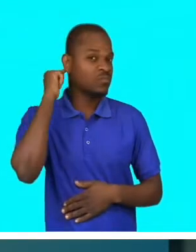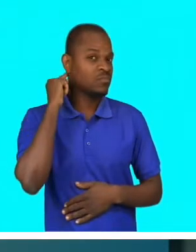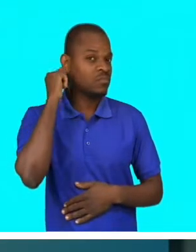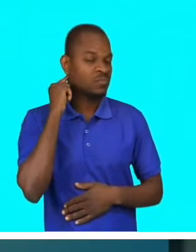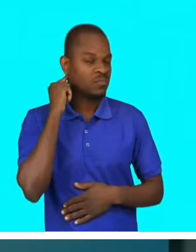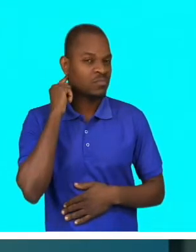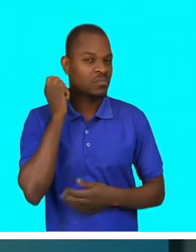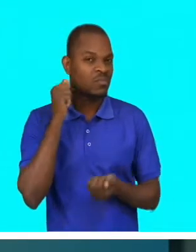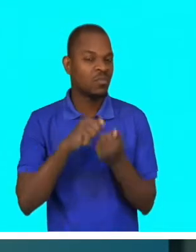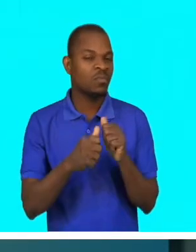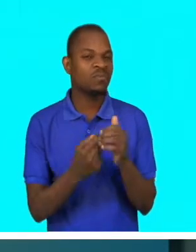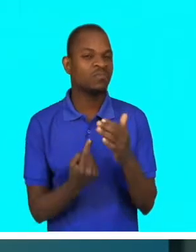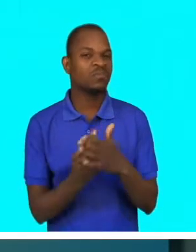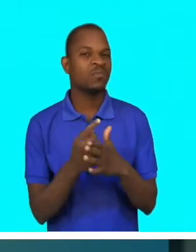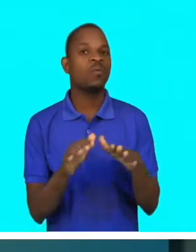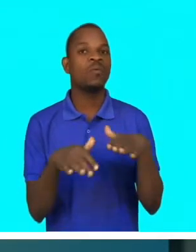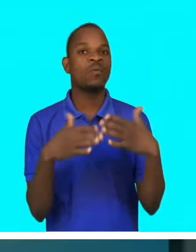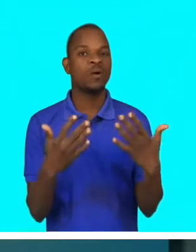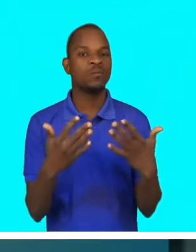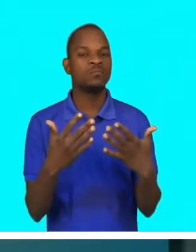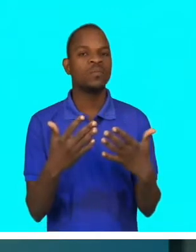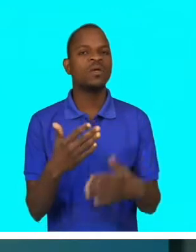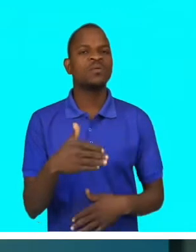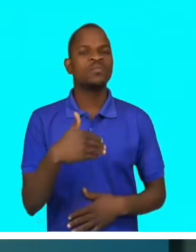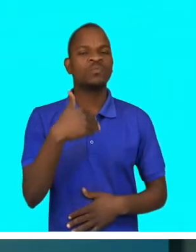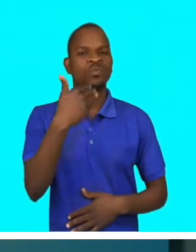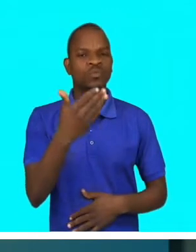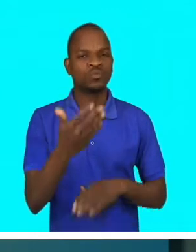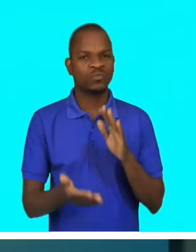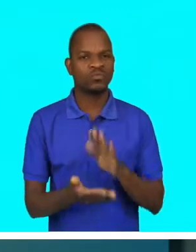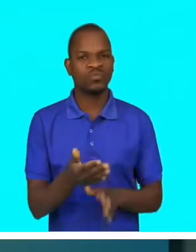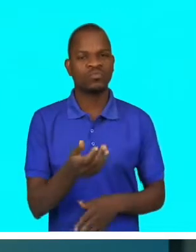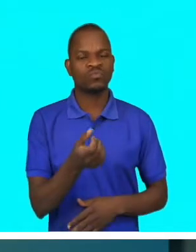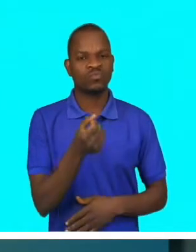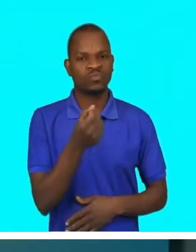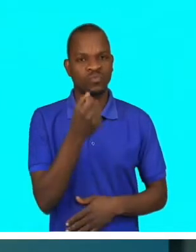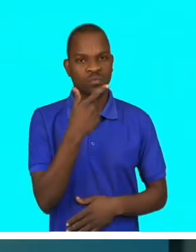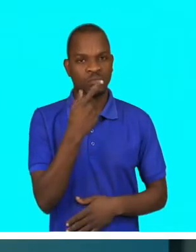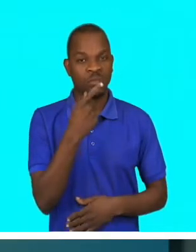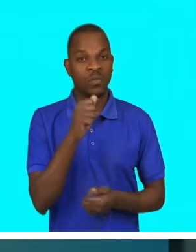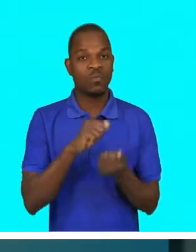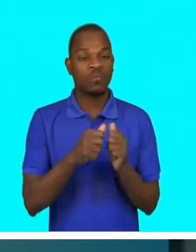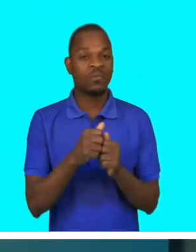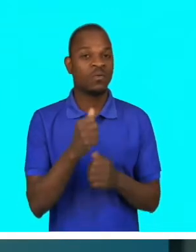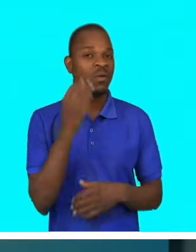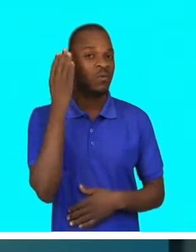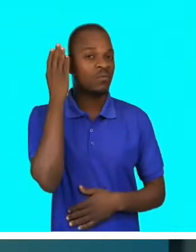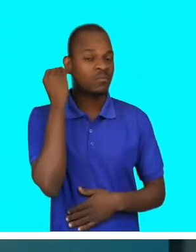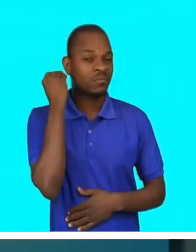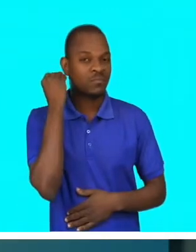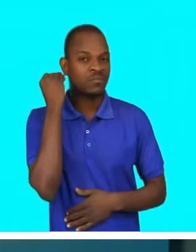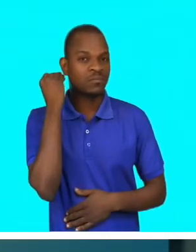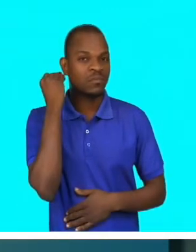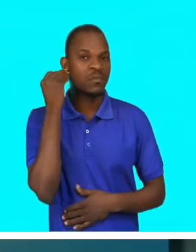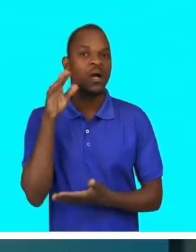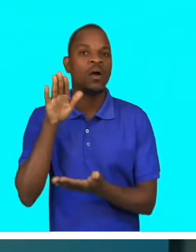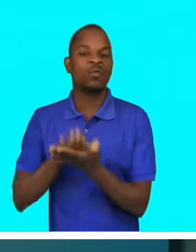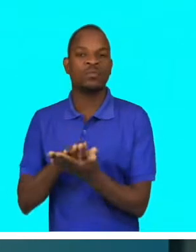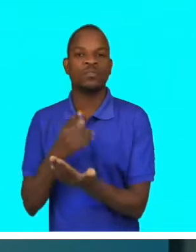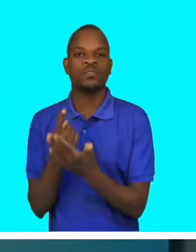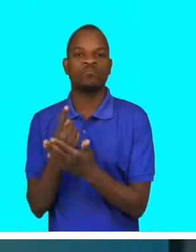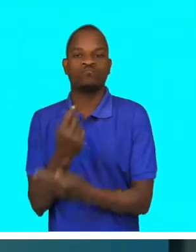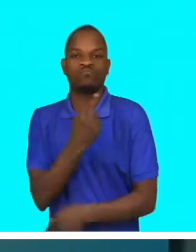Vai-se avaliando as sequelas desta meningite. O seguimento desta surdez pós-menigite é feito na consulta